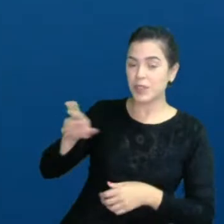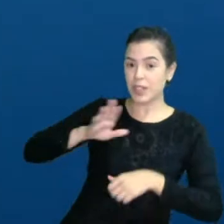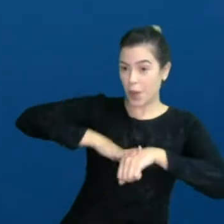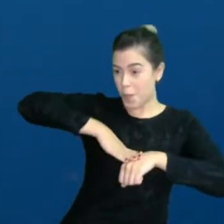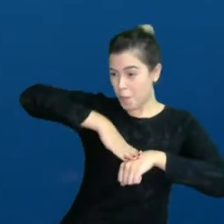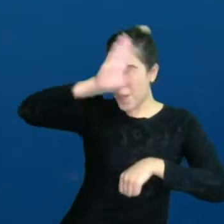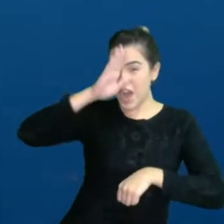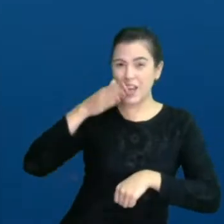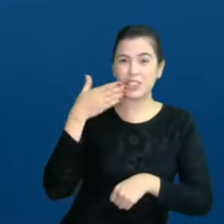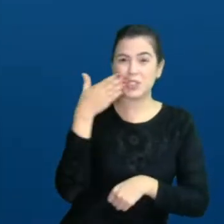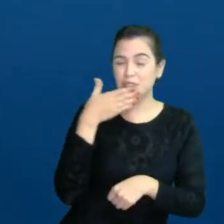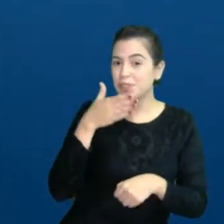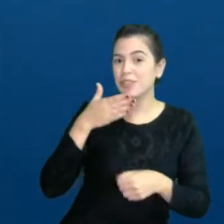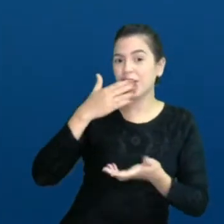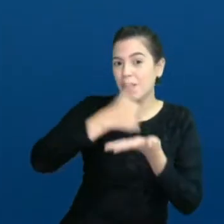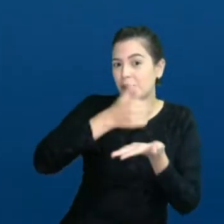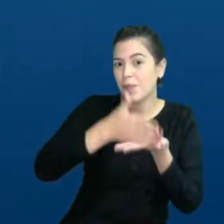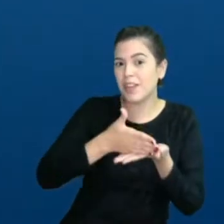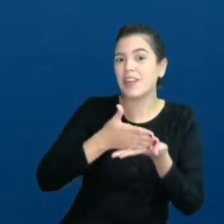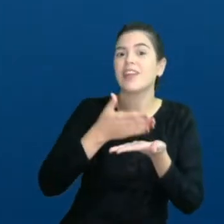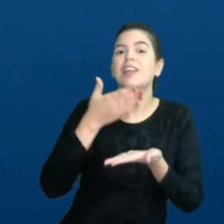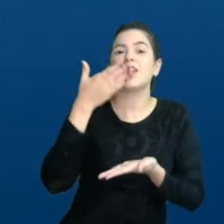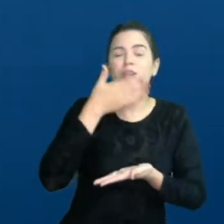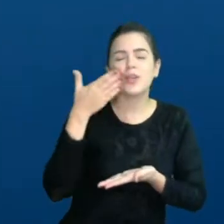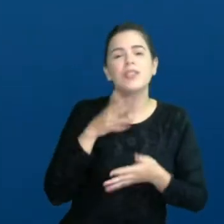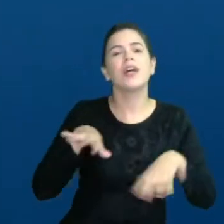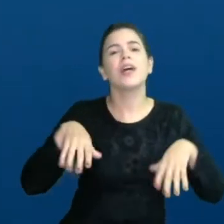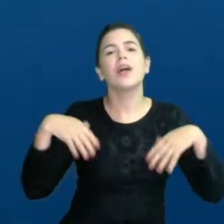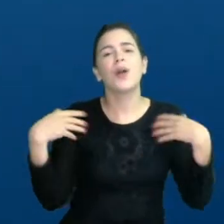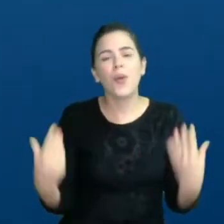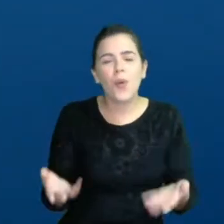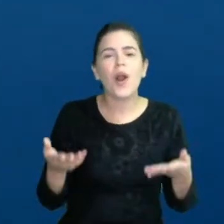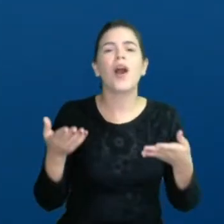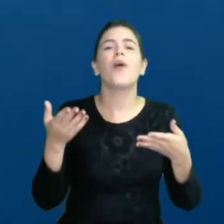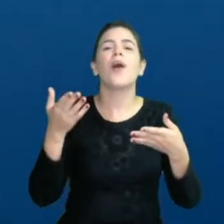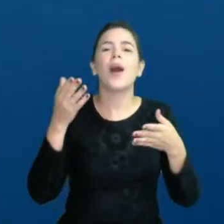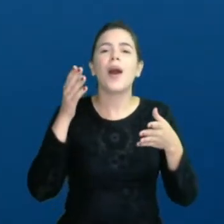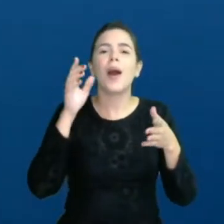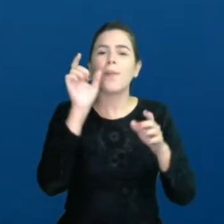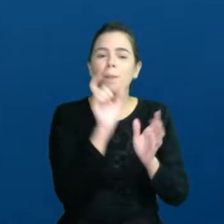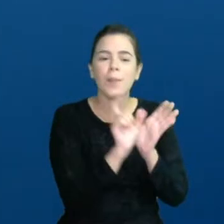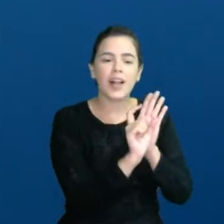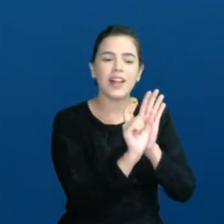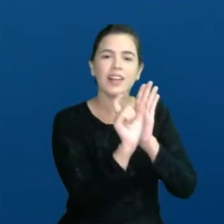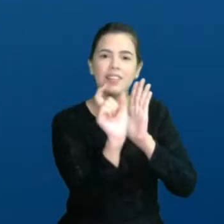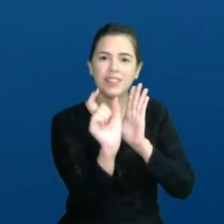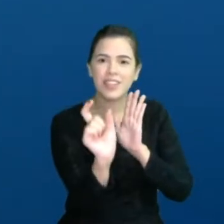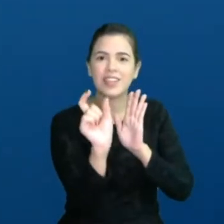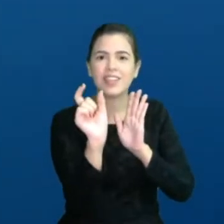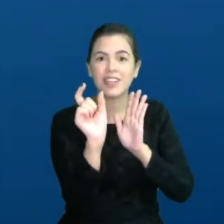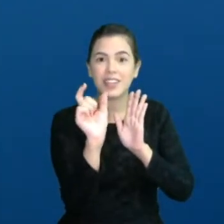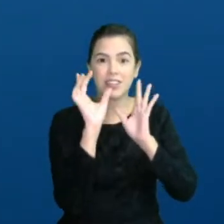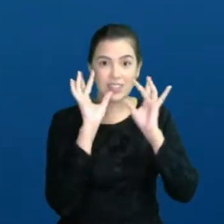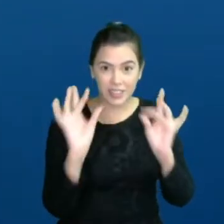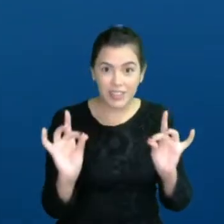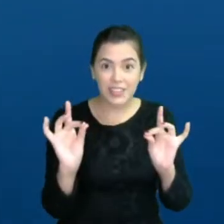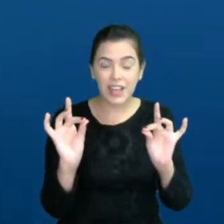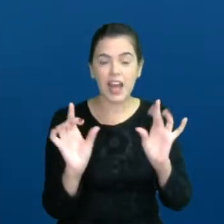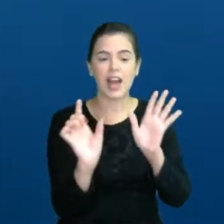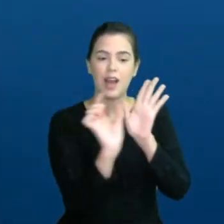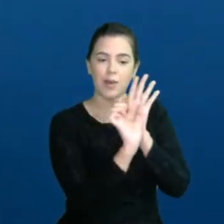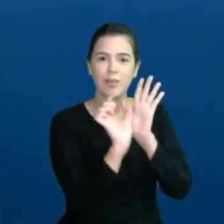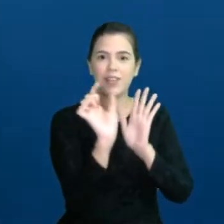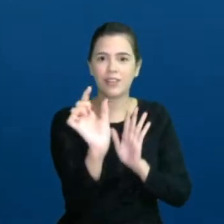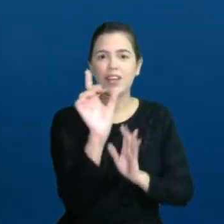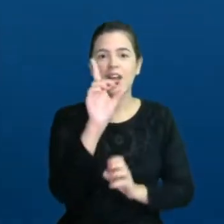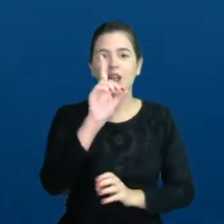era o doce de batata doce. Qual é a palavrinha que vocês escutaram várias vezes? A palavrinha doce. Isso